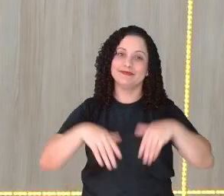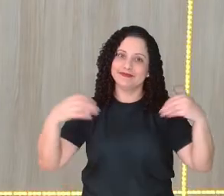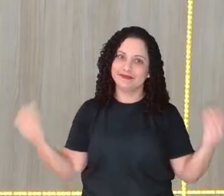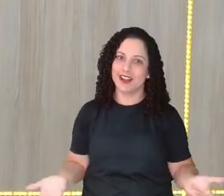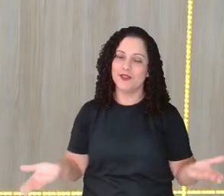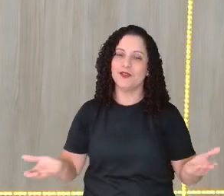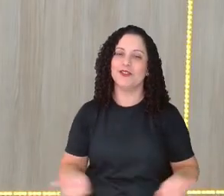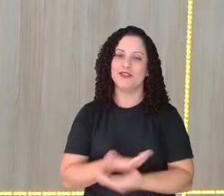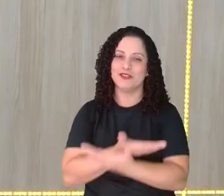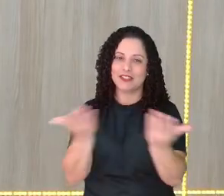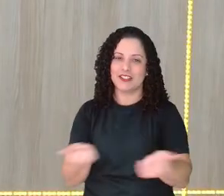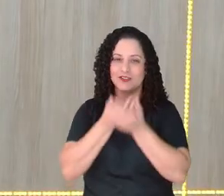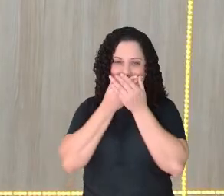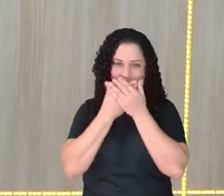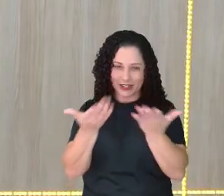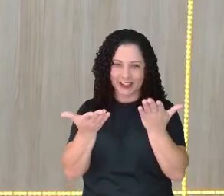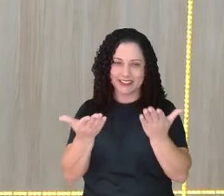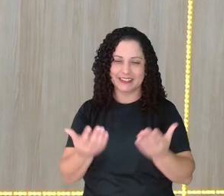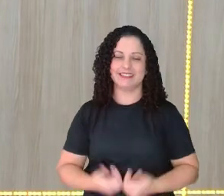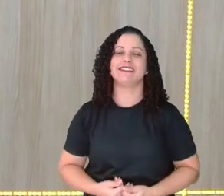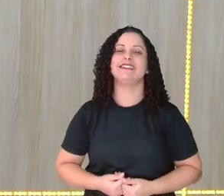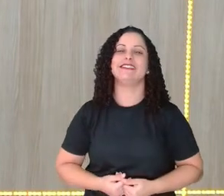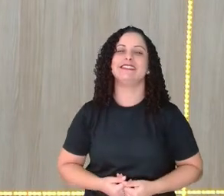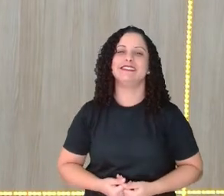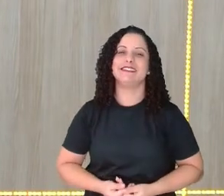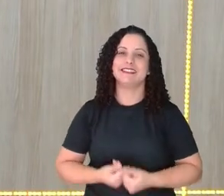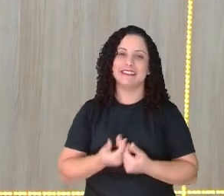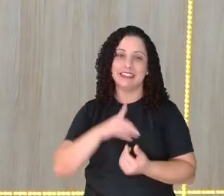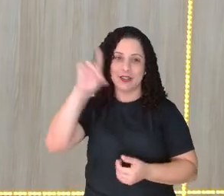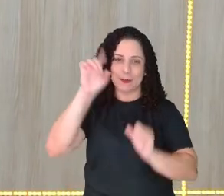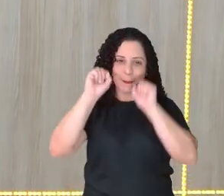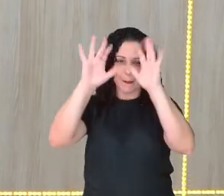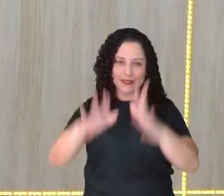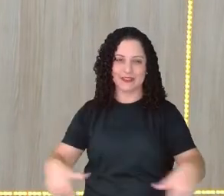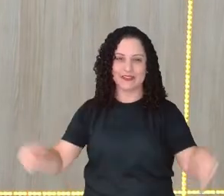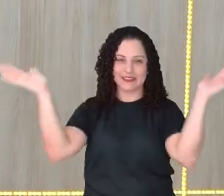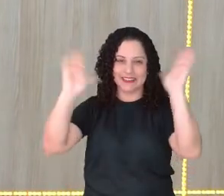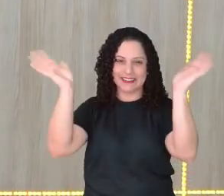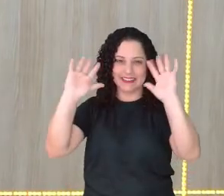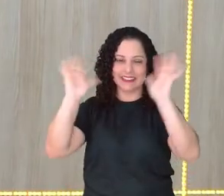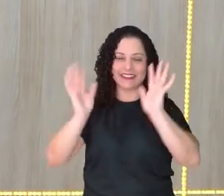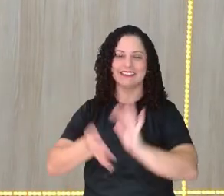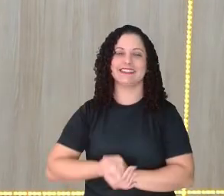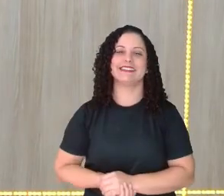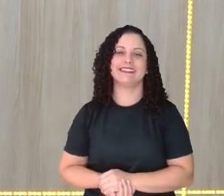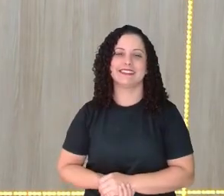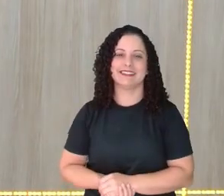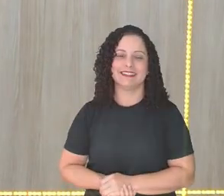pessoal. Um cheiro no seu coração. Fiquem com Deus e até a nossa próxima aula.